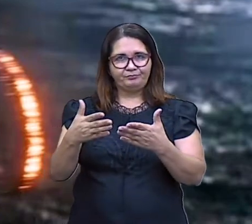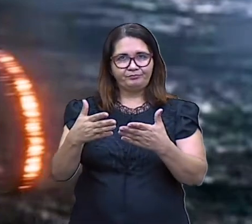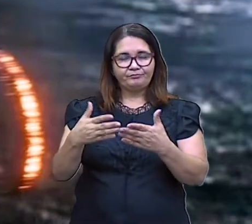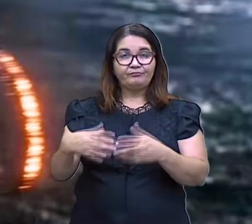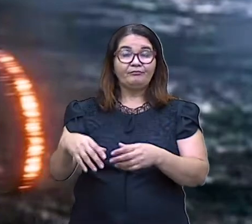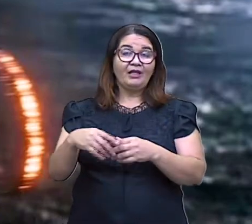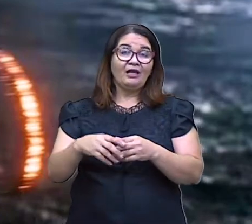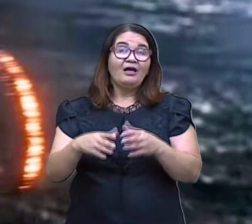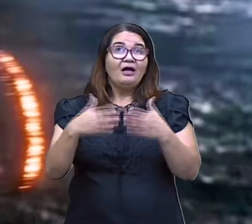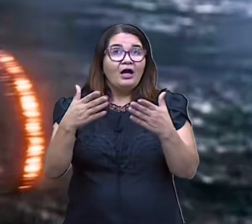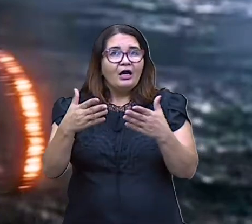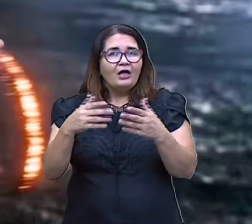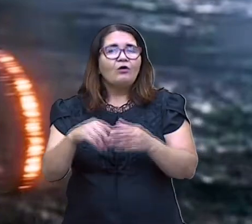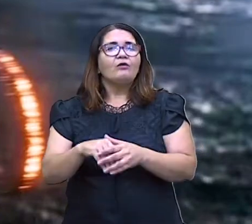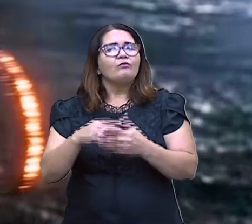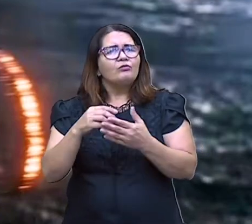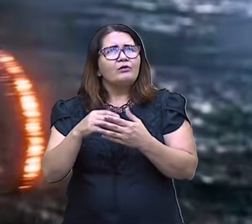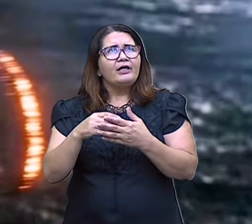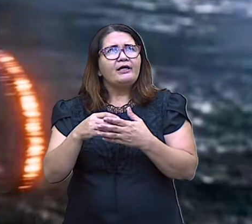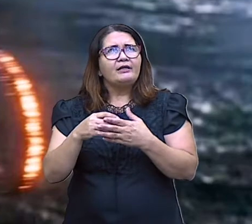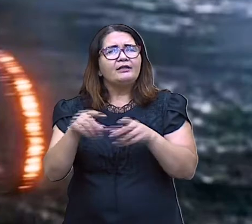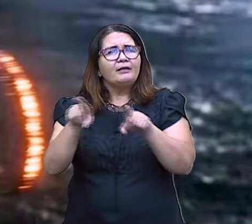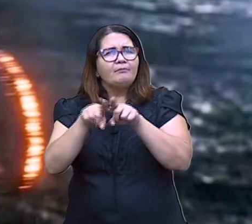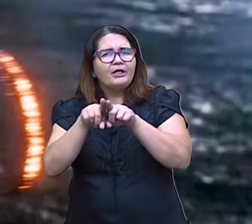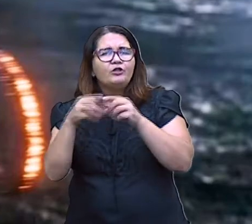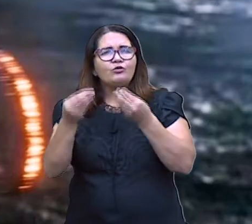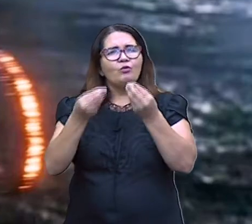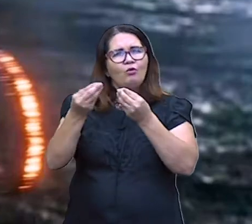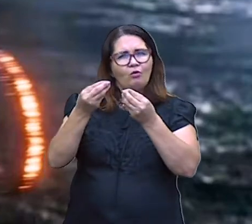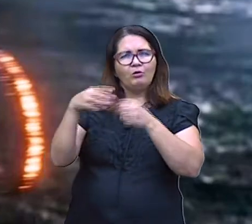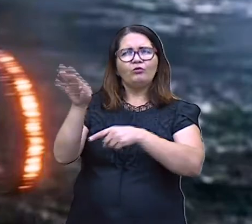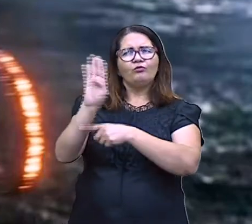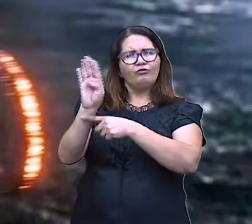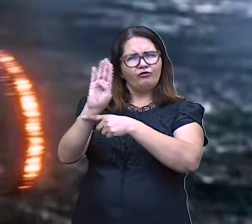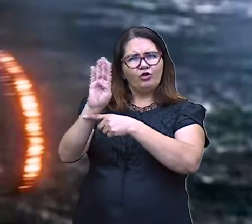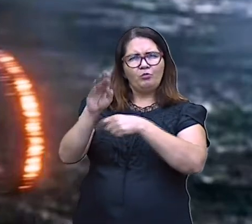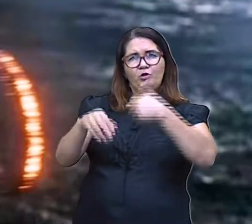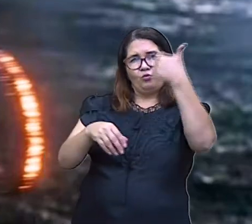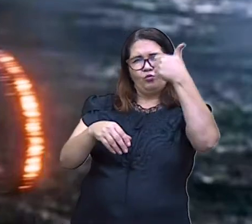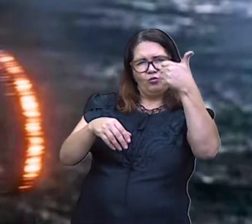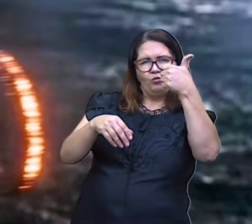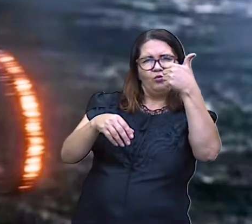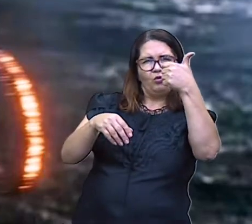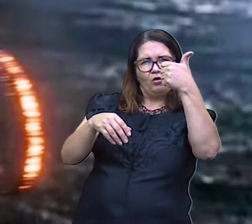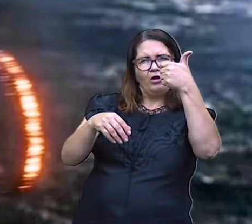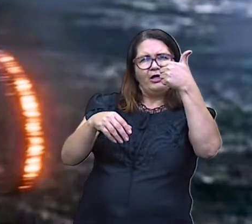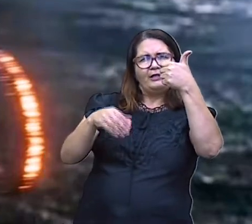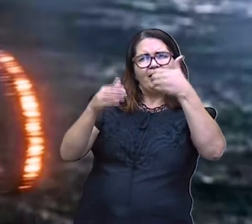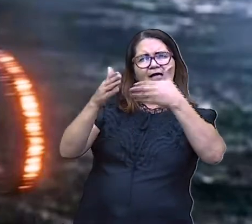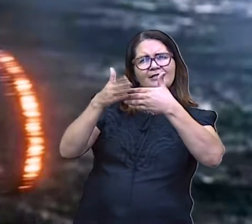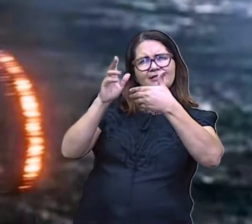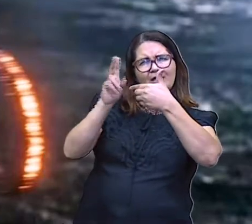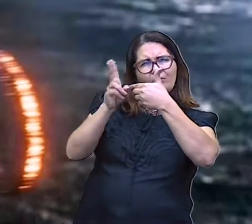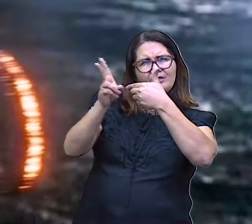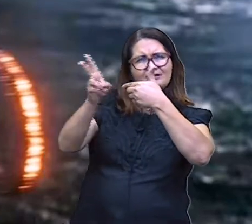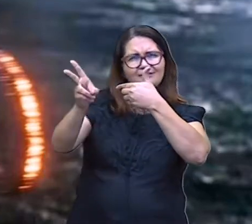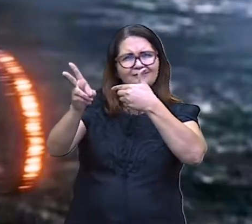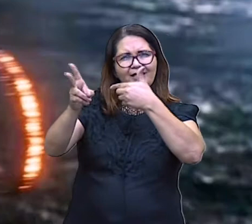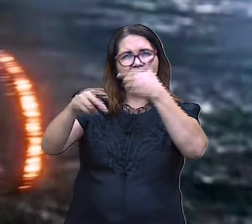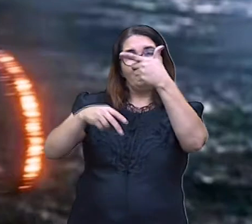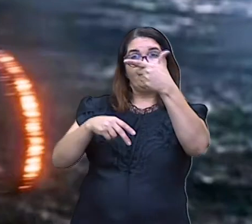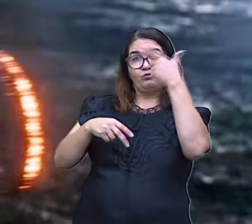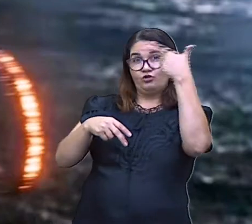versões. A primeira versão é o roteiro, a segunda é durante as gravações e a terceira é